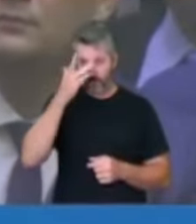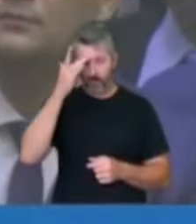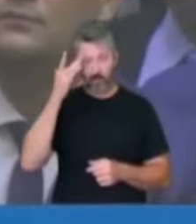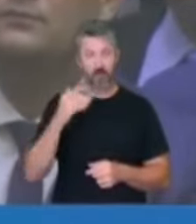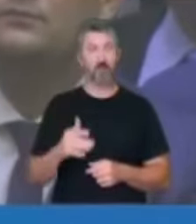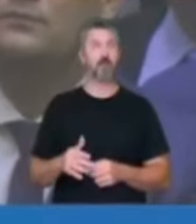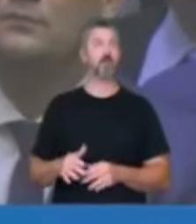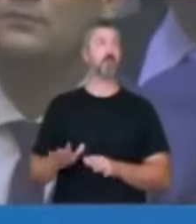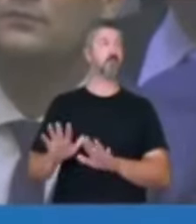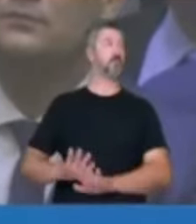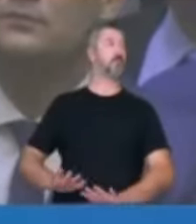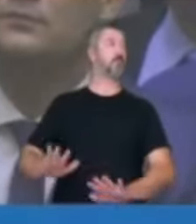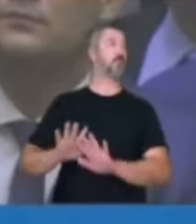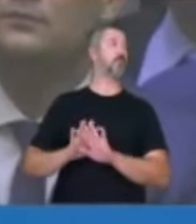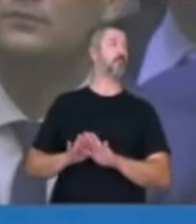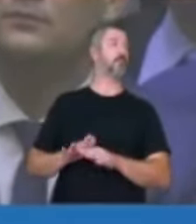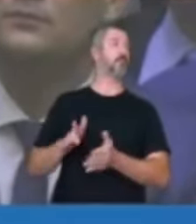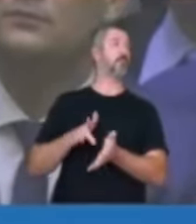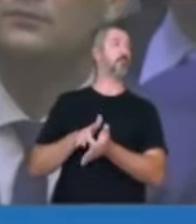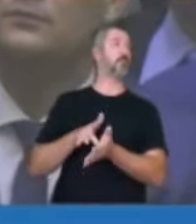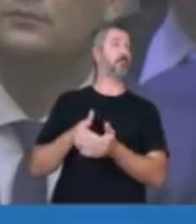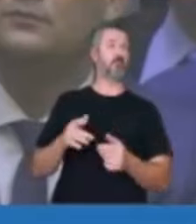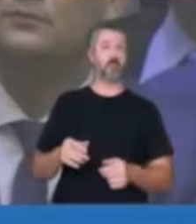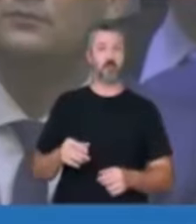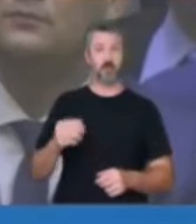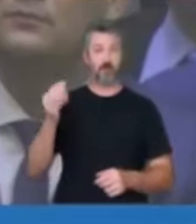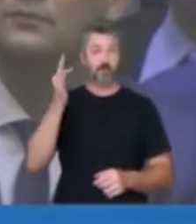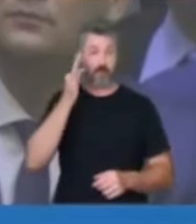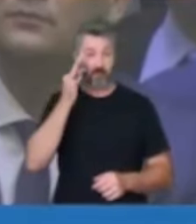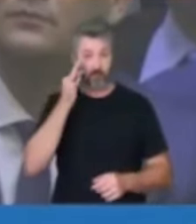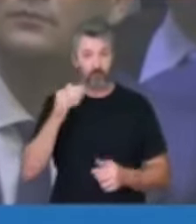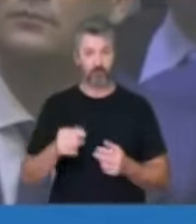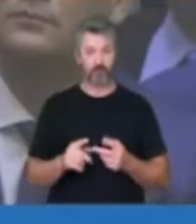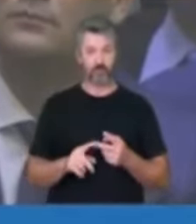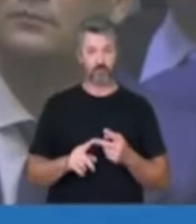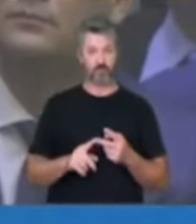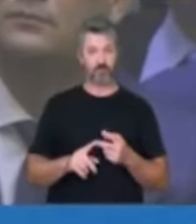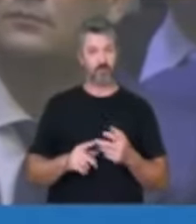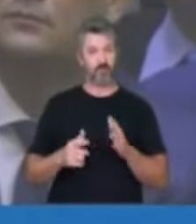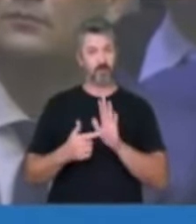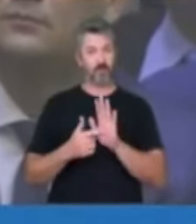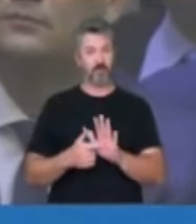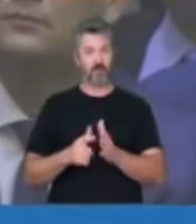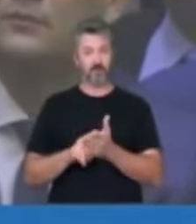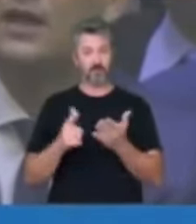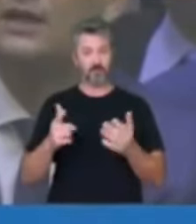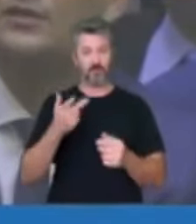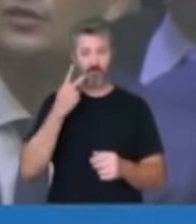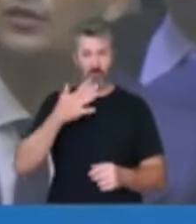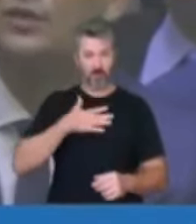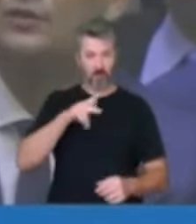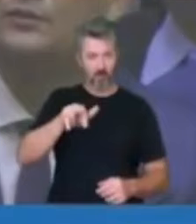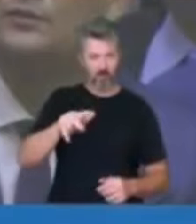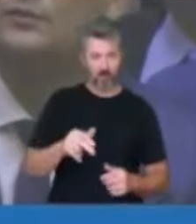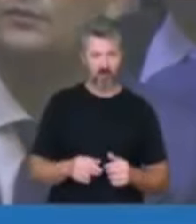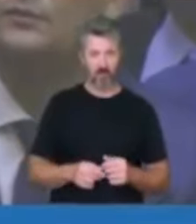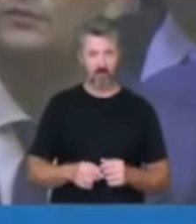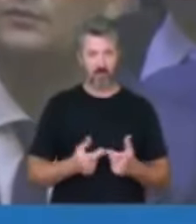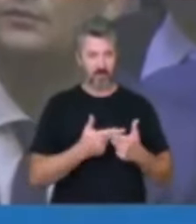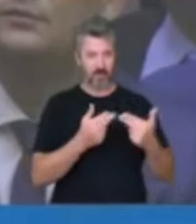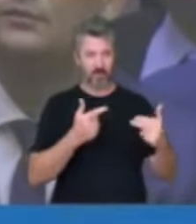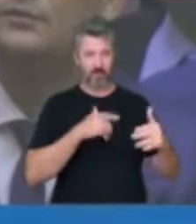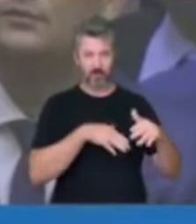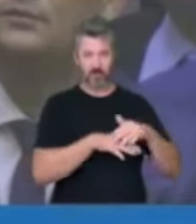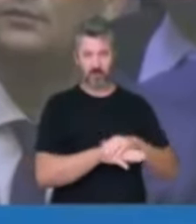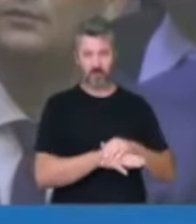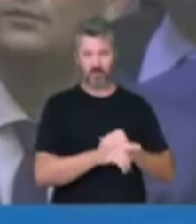pano Flávio Dino matérias da Imprensa né querendo falar agora do meu irmão patrimônio do meu irmão de lá em